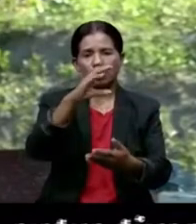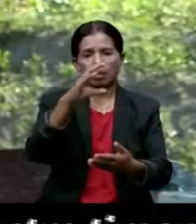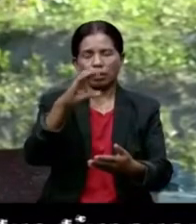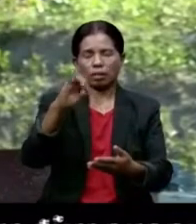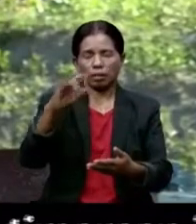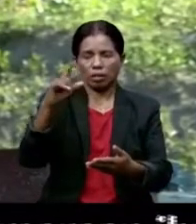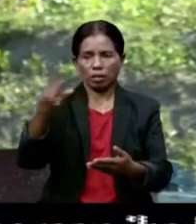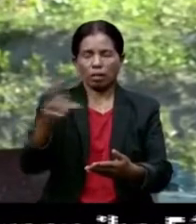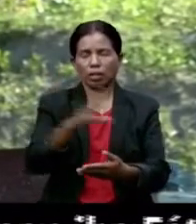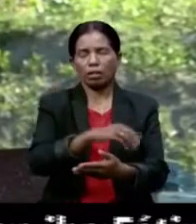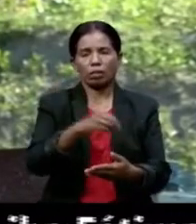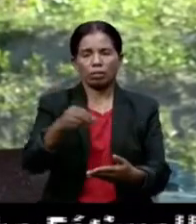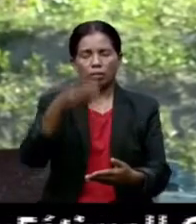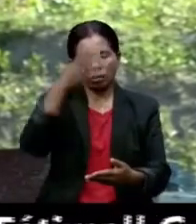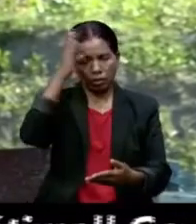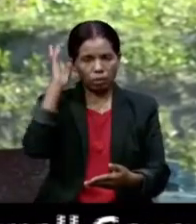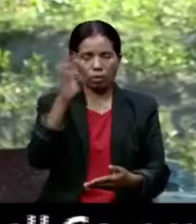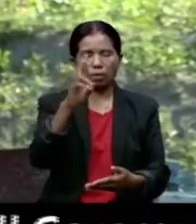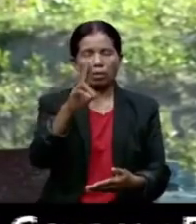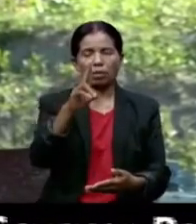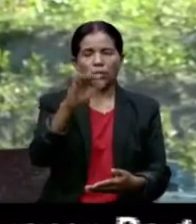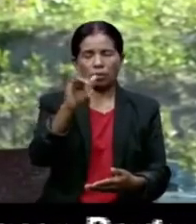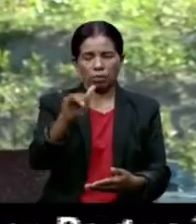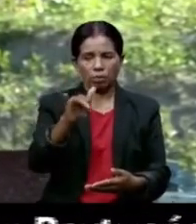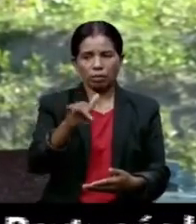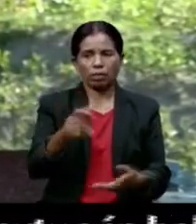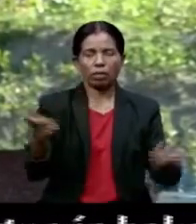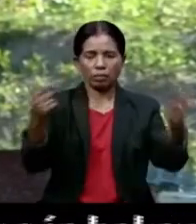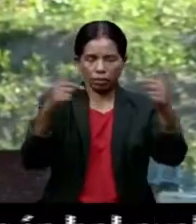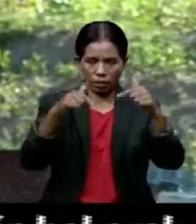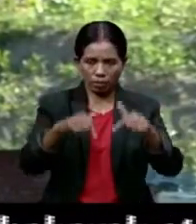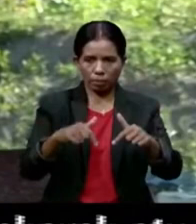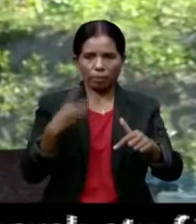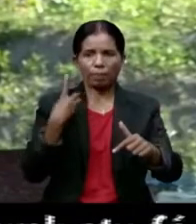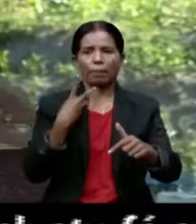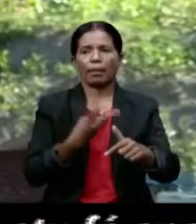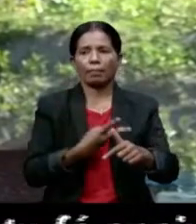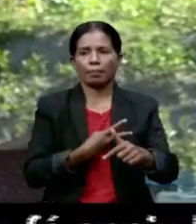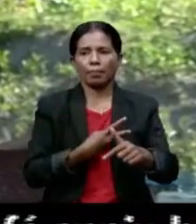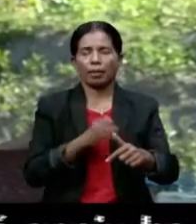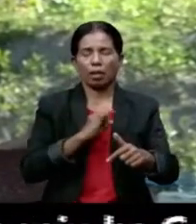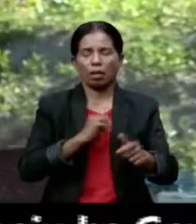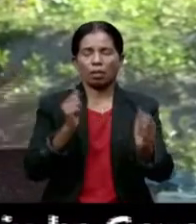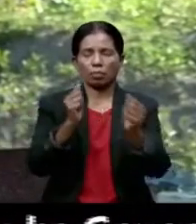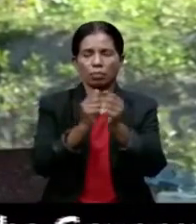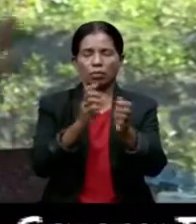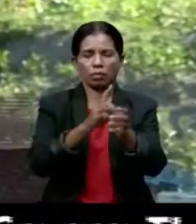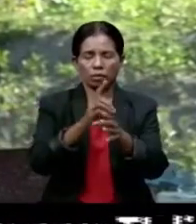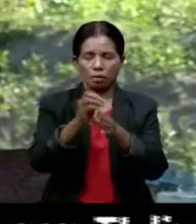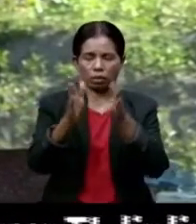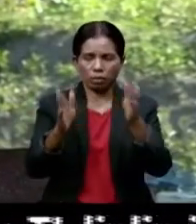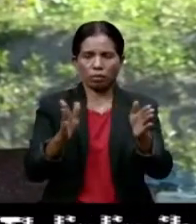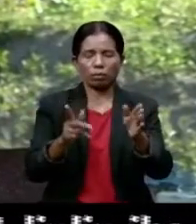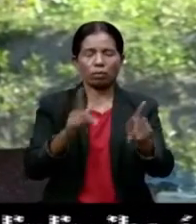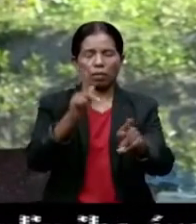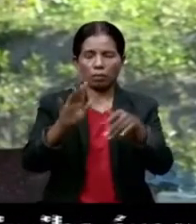Mangrui Castro ita bot sira maiba ami hau ha mutu ho diretur ho entidade ho